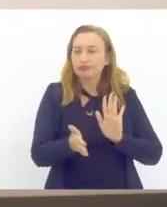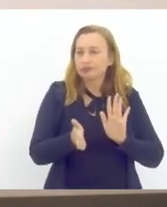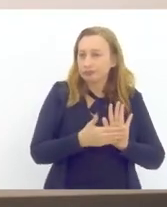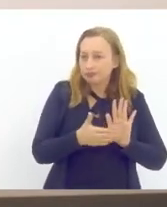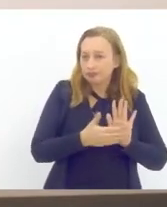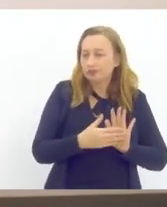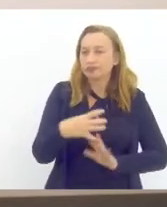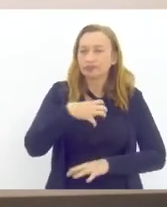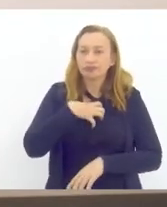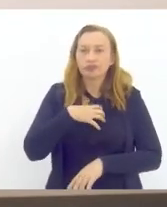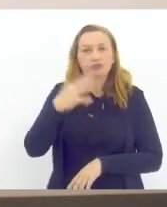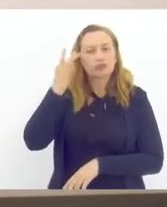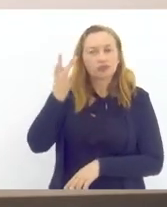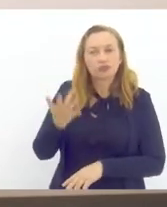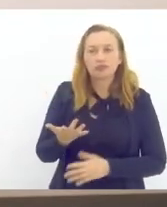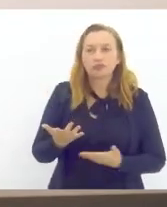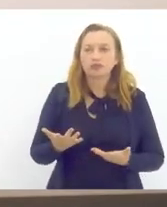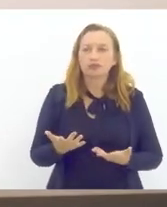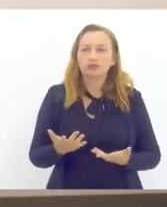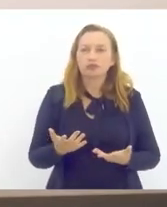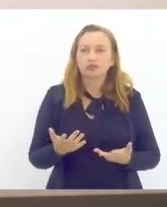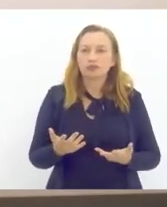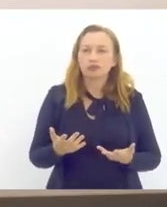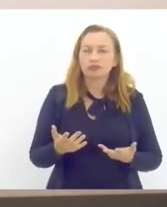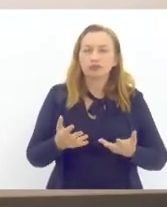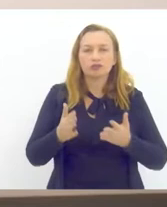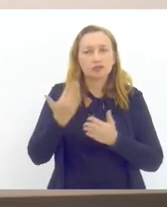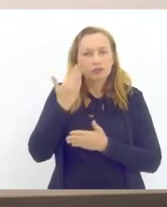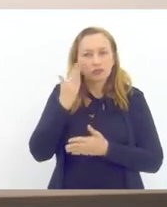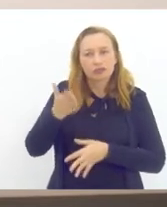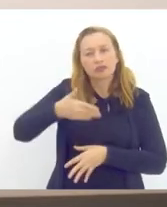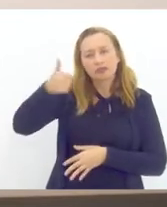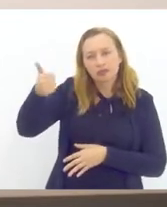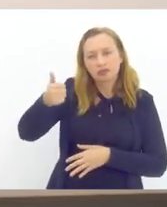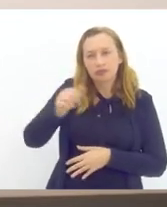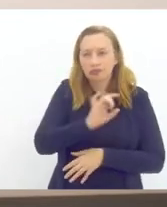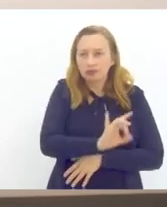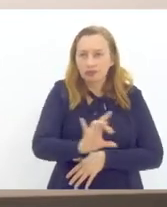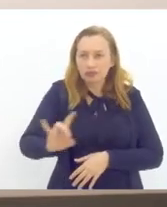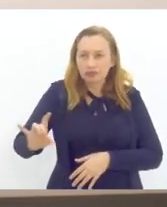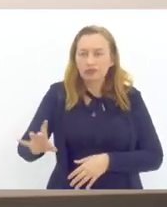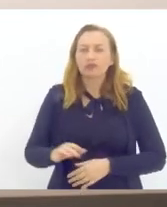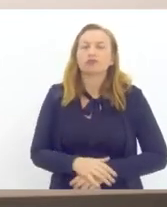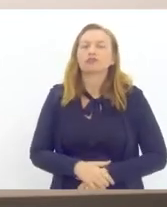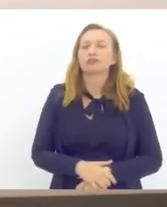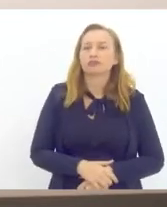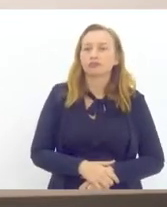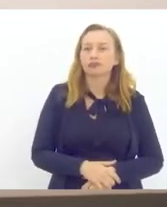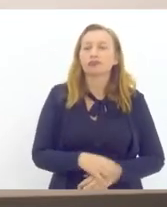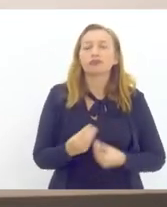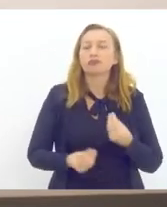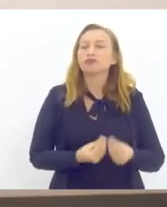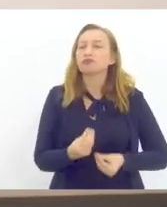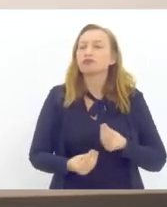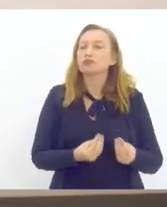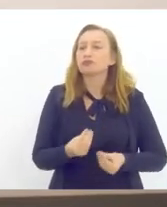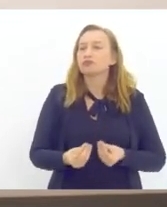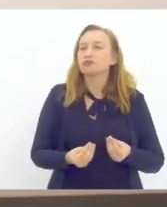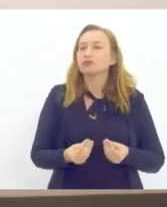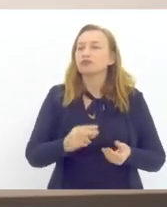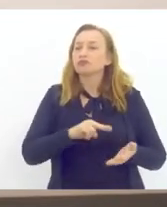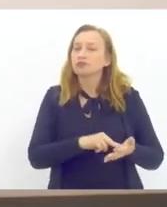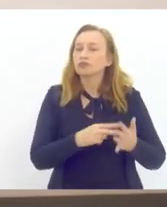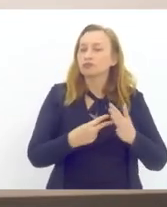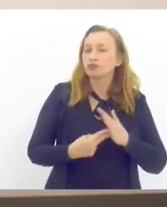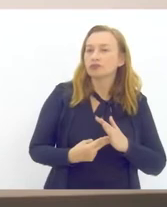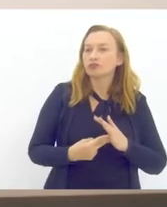acho, Flávio, que o objetivo principal da audiência hoje é escutar as entidades e as autoridades presentes, para ver como que elas leem, interpretam e